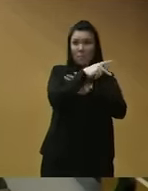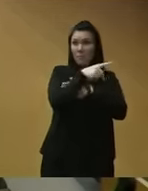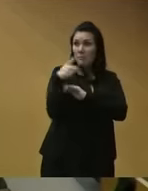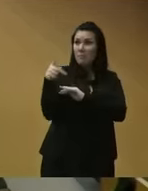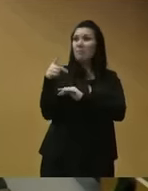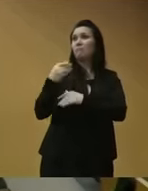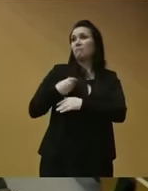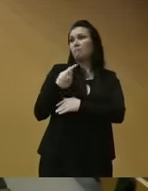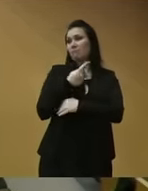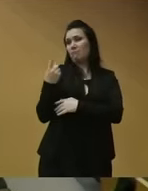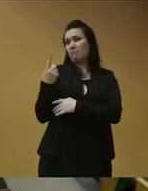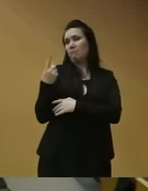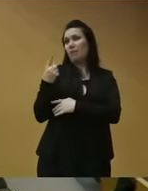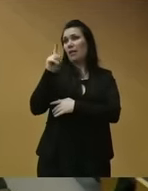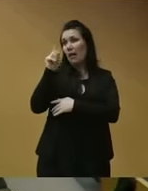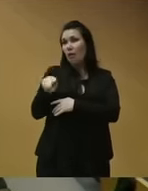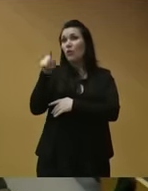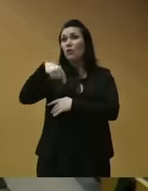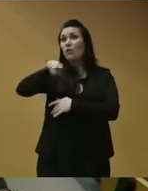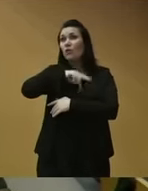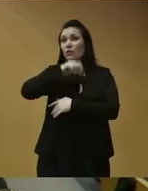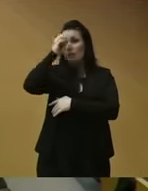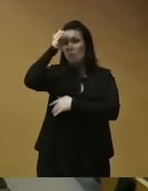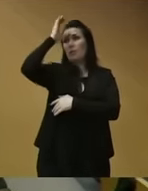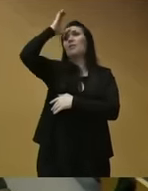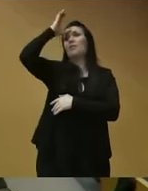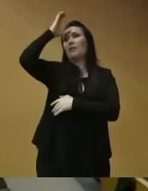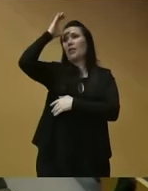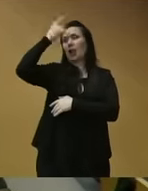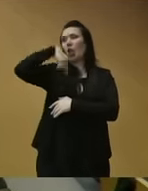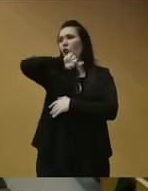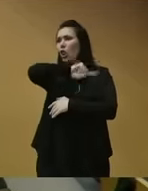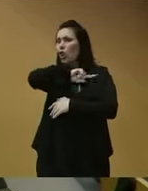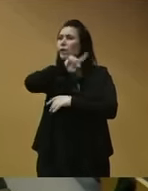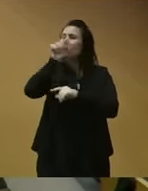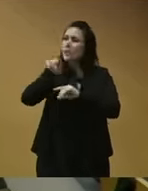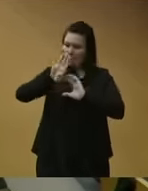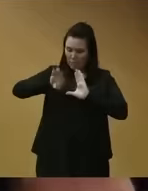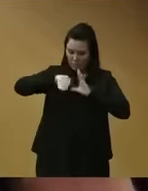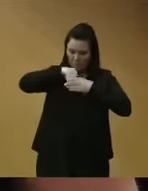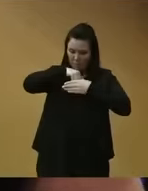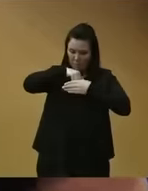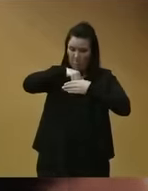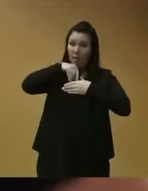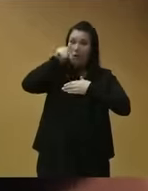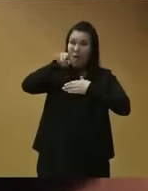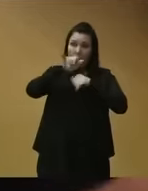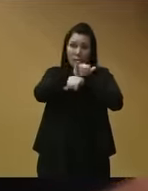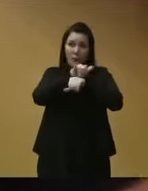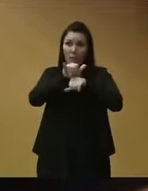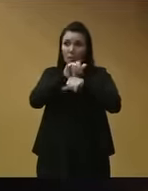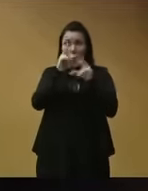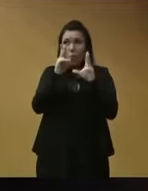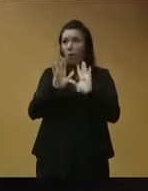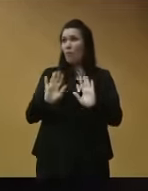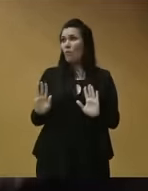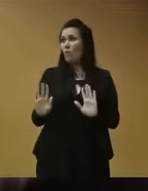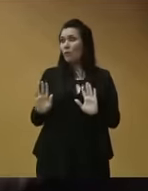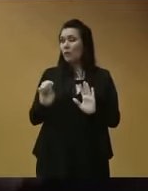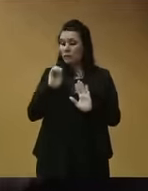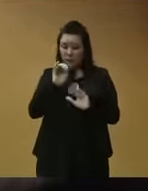assim como todos nós, somos ferramentas uns para os outros. Uma ferramenta precisa ser útil. Ou ninguém a